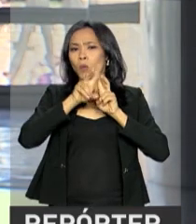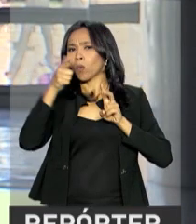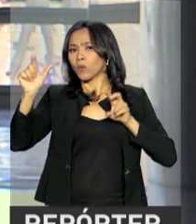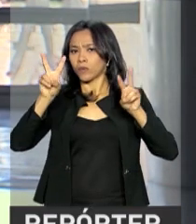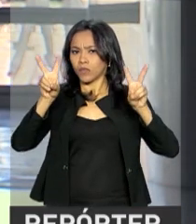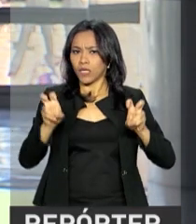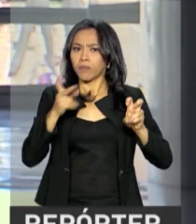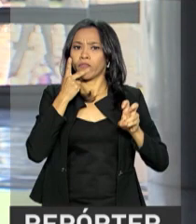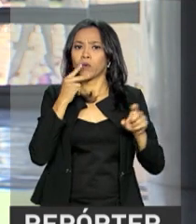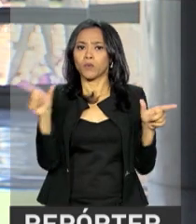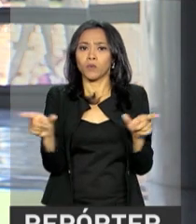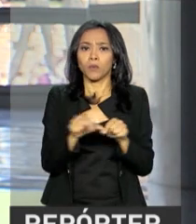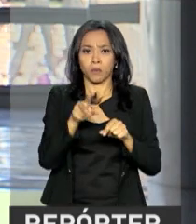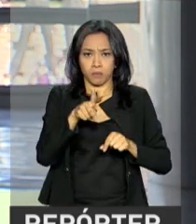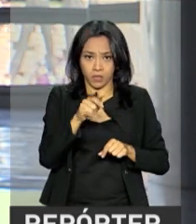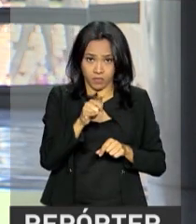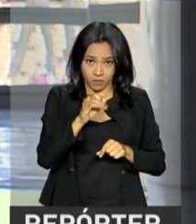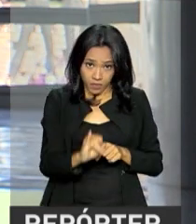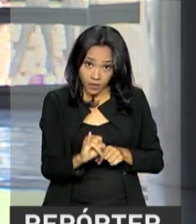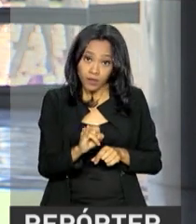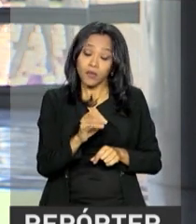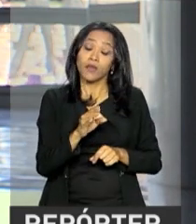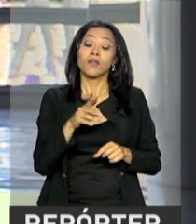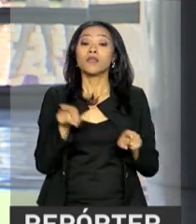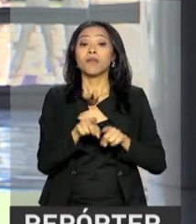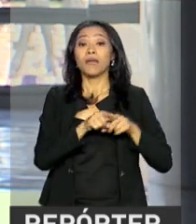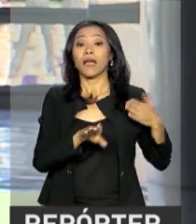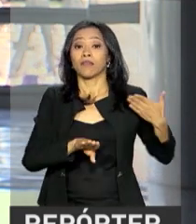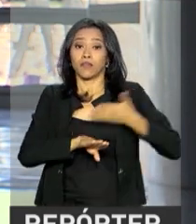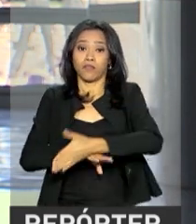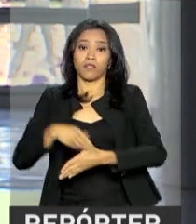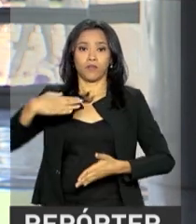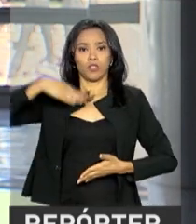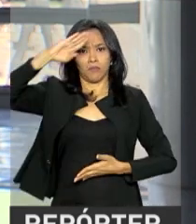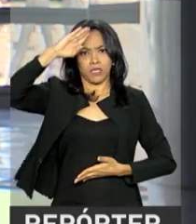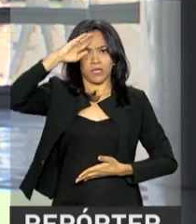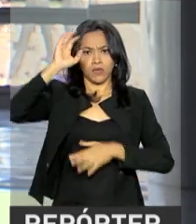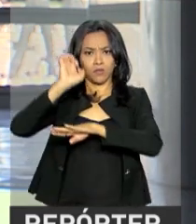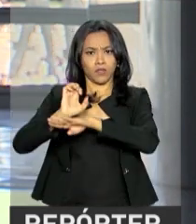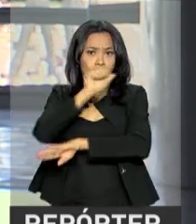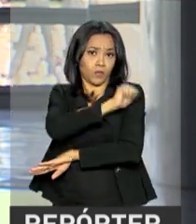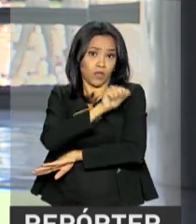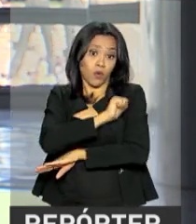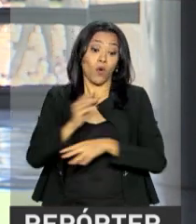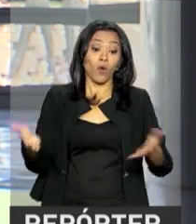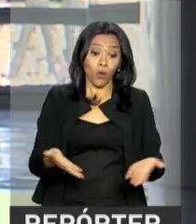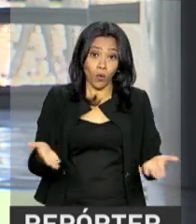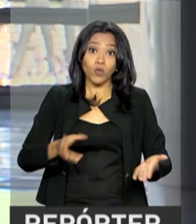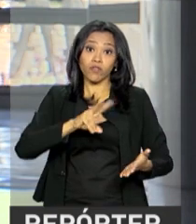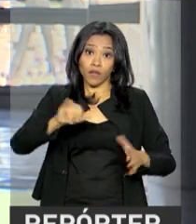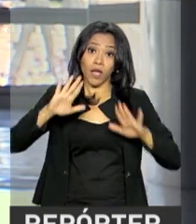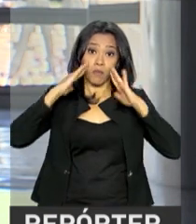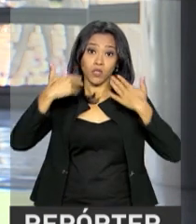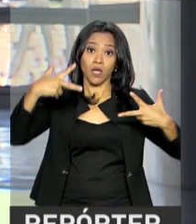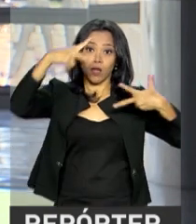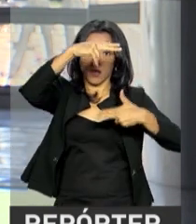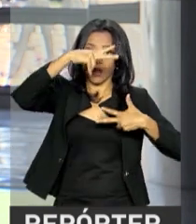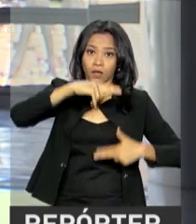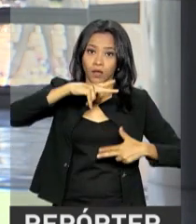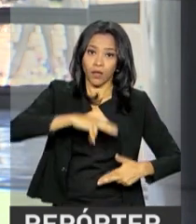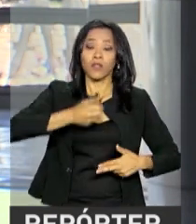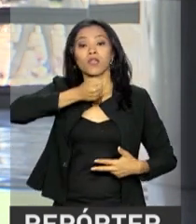produto interno bruto pib ea intervenção federal no rio de janeiro ainda hoje a nbr exibir trechos dessa